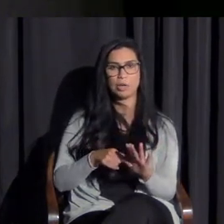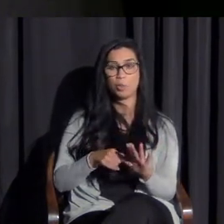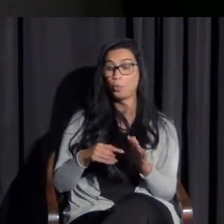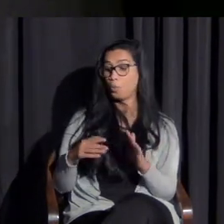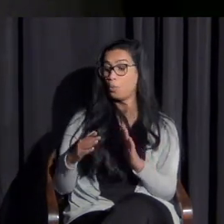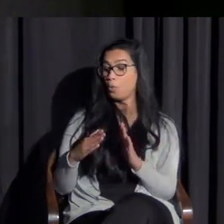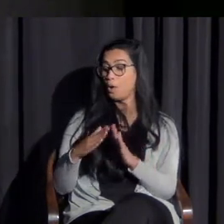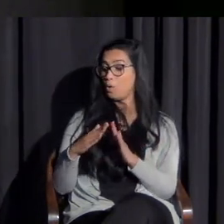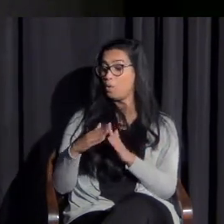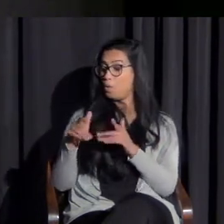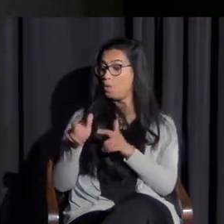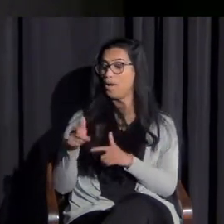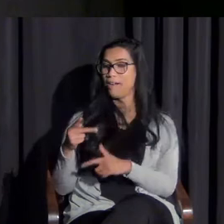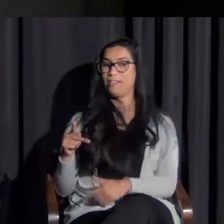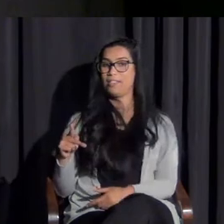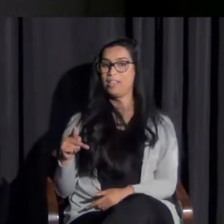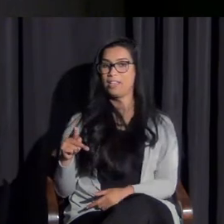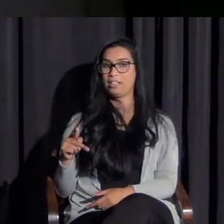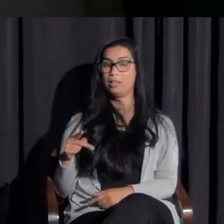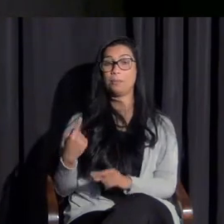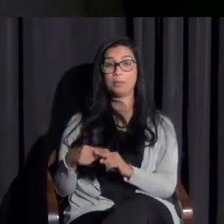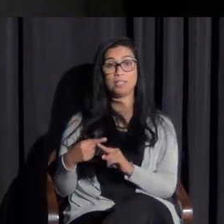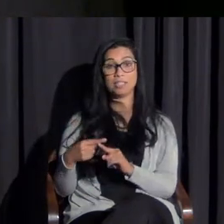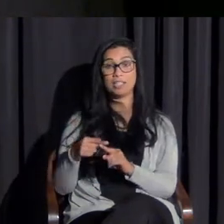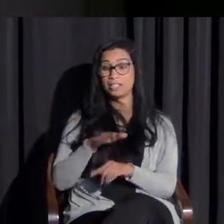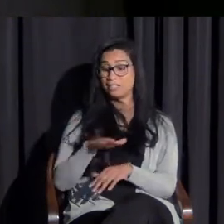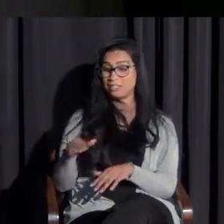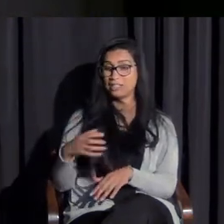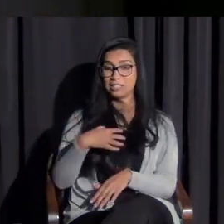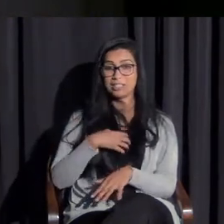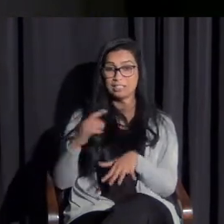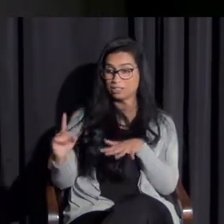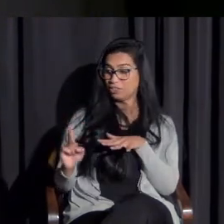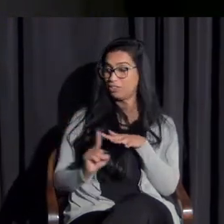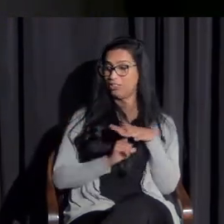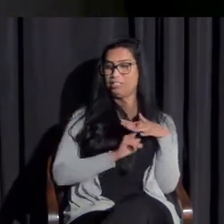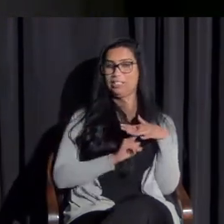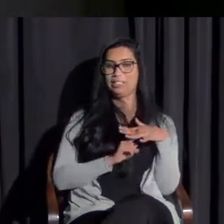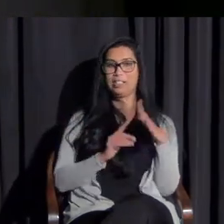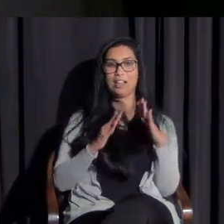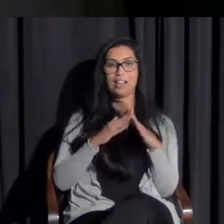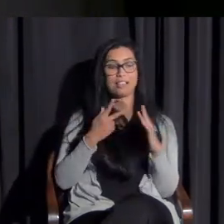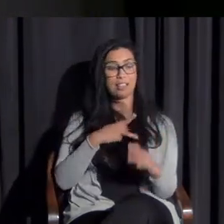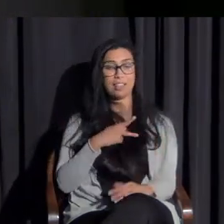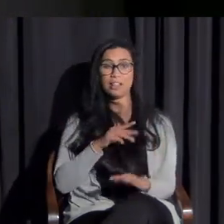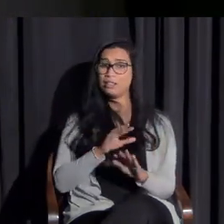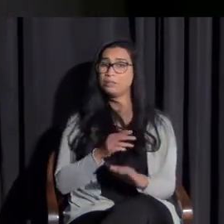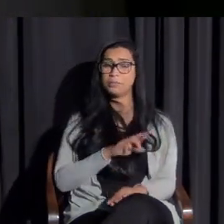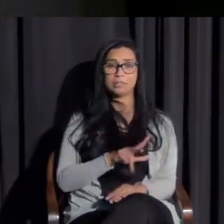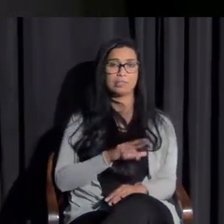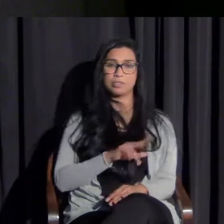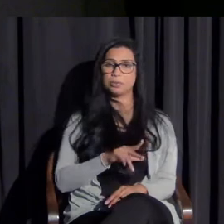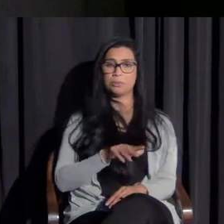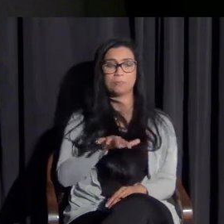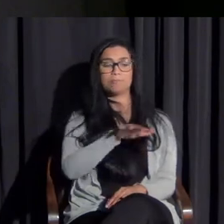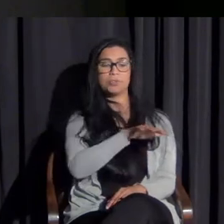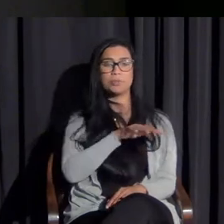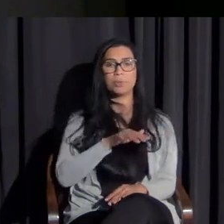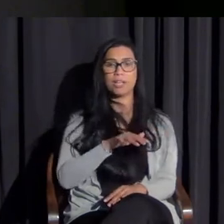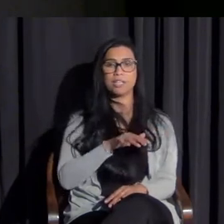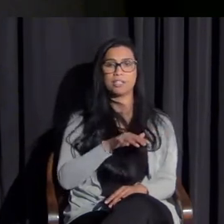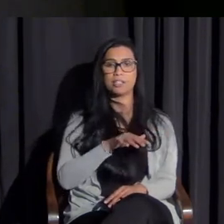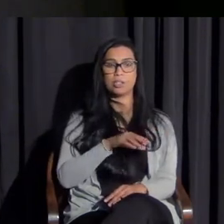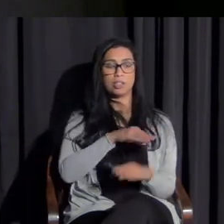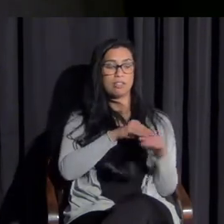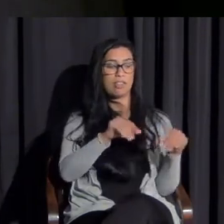elas se sentem pertencentes a este lugar que é delas, seja por meio dos desenhos, seja por meio dos traços, dos diversos signos e